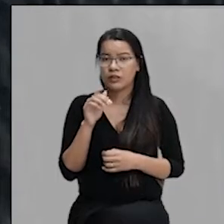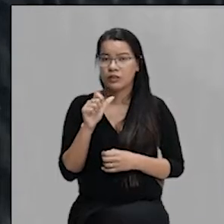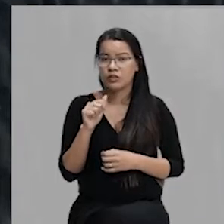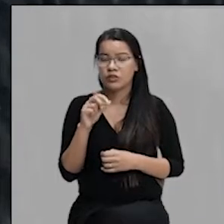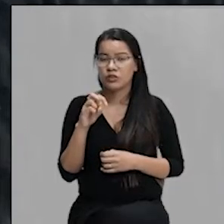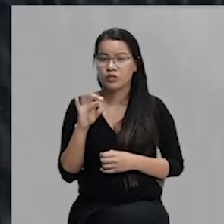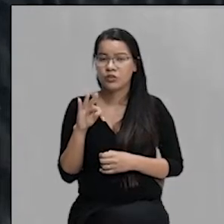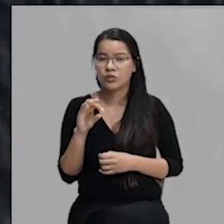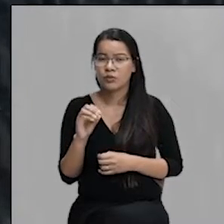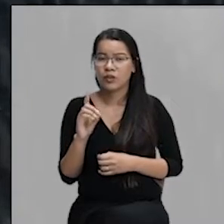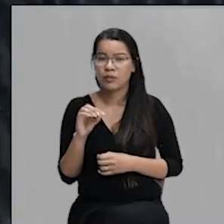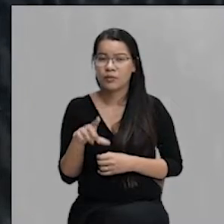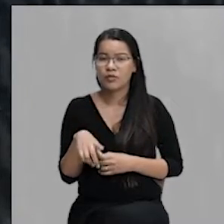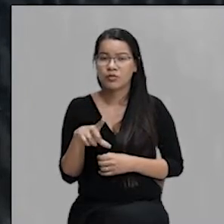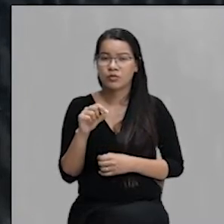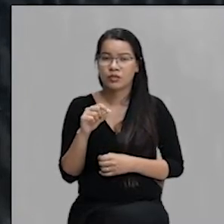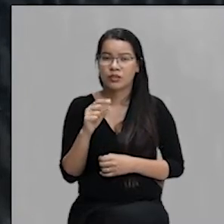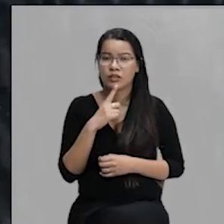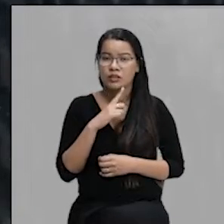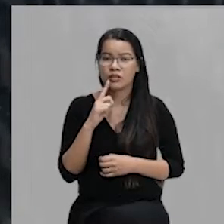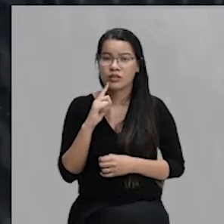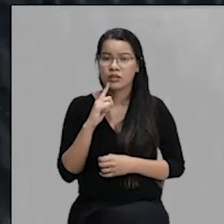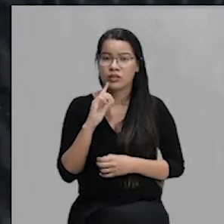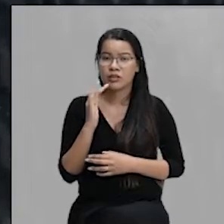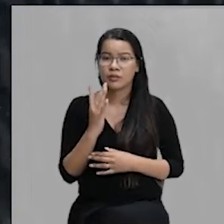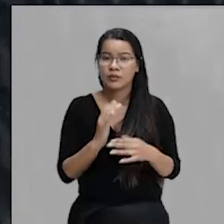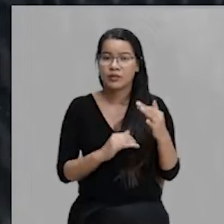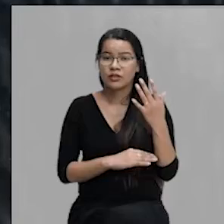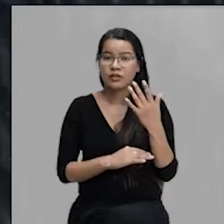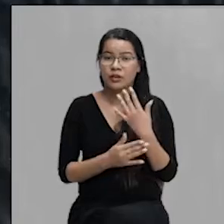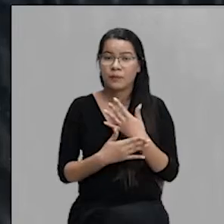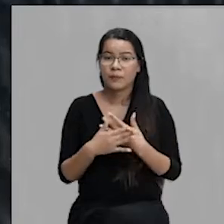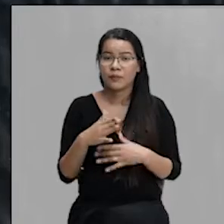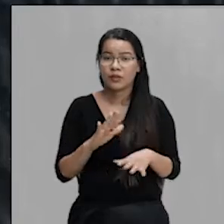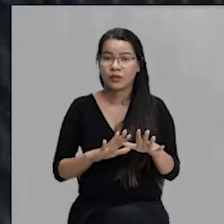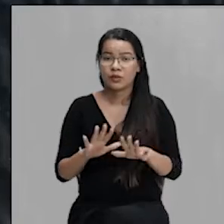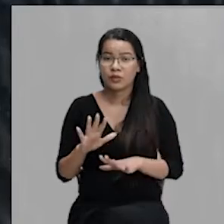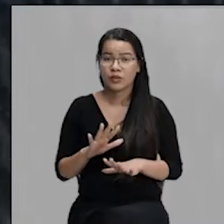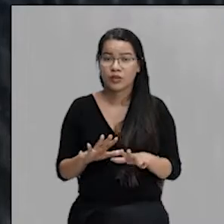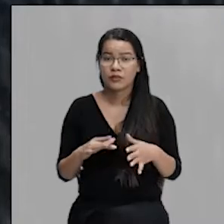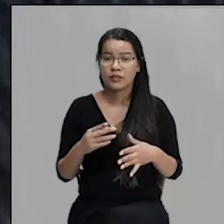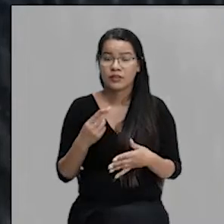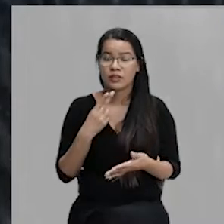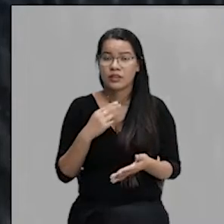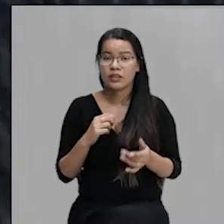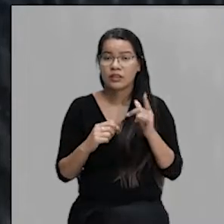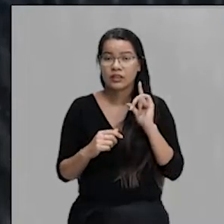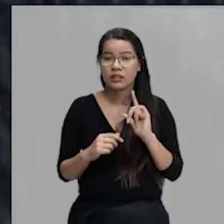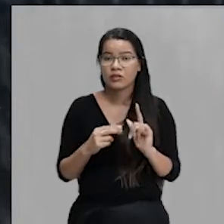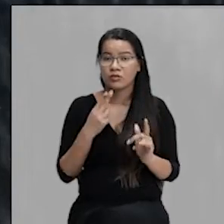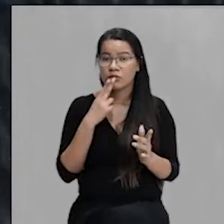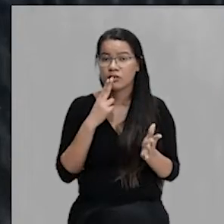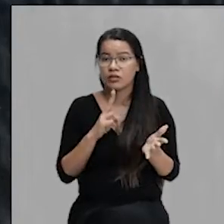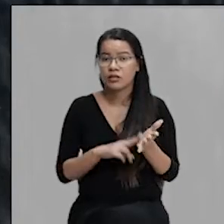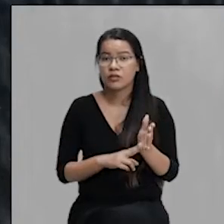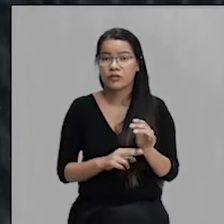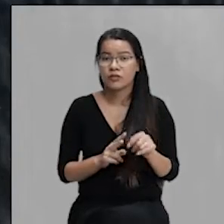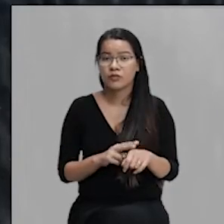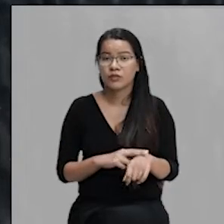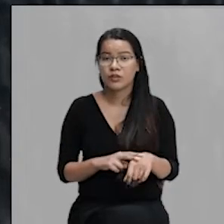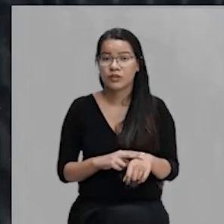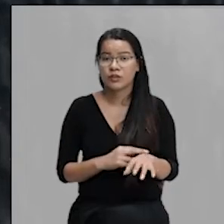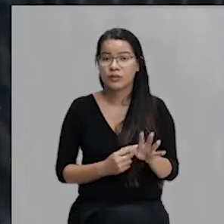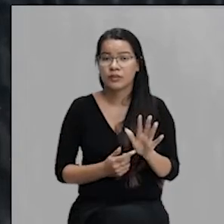lanchonete, para que o meio ambiente seja mais preservado. E aí ela ganha um selo verde ali, quando você pede a comida. Né? Aparece lá